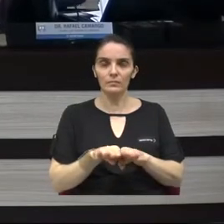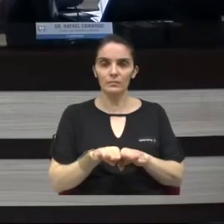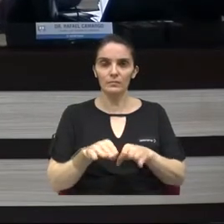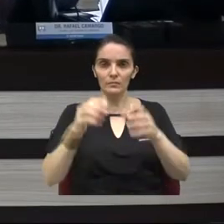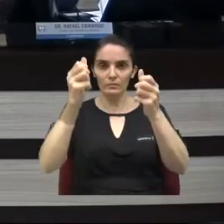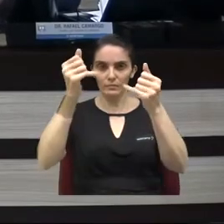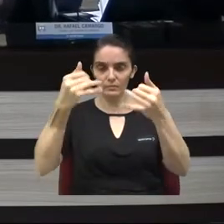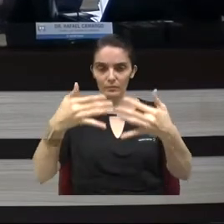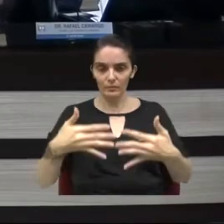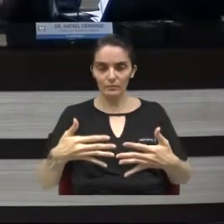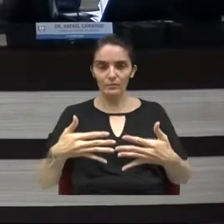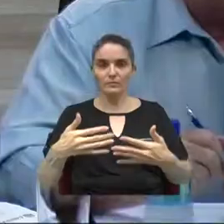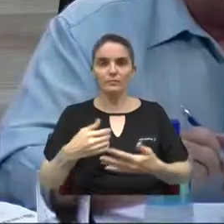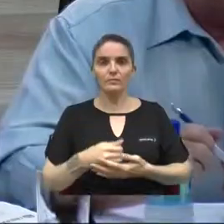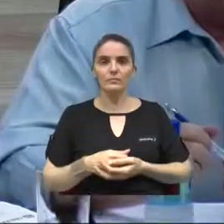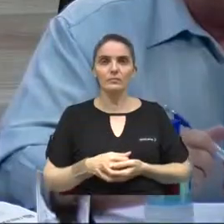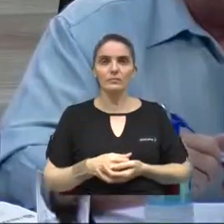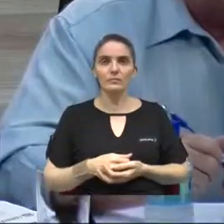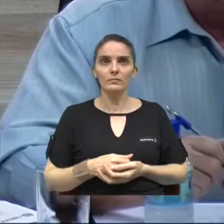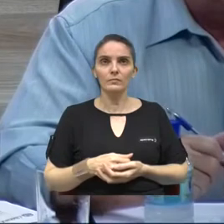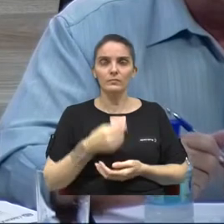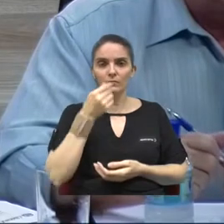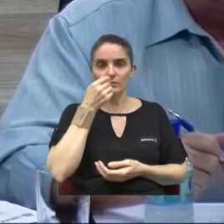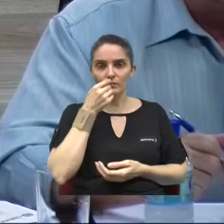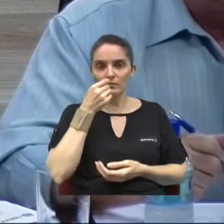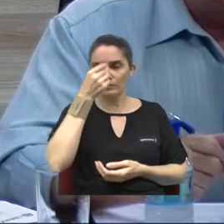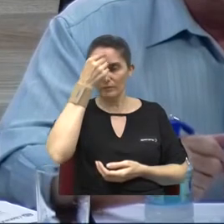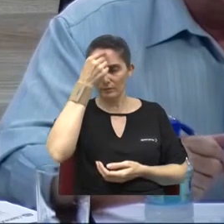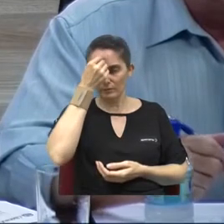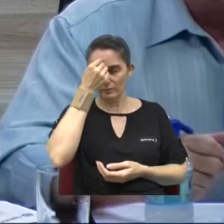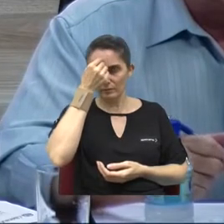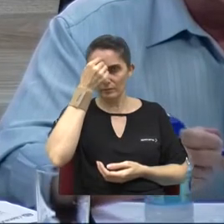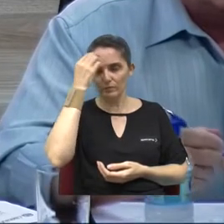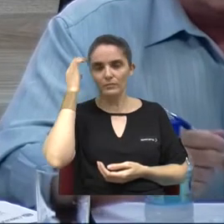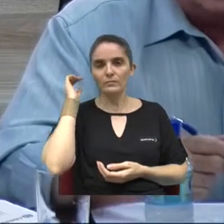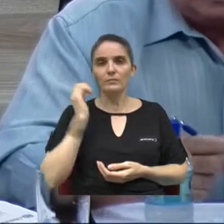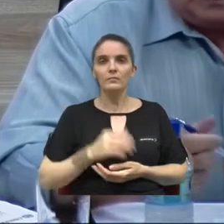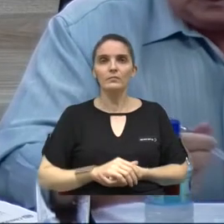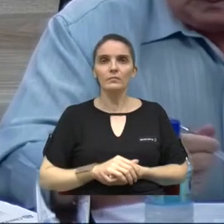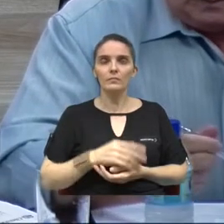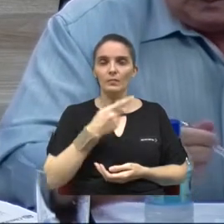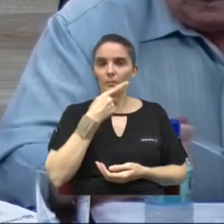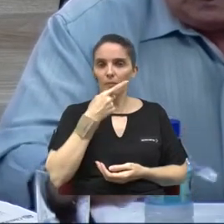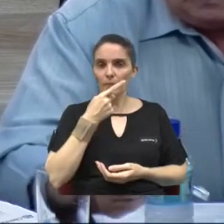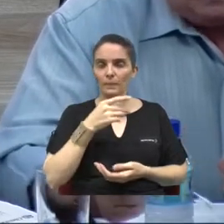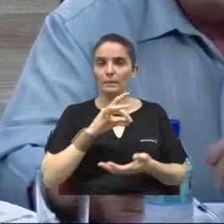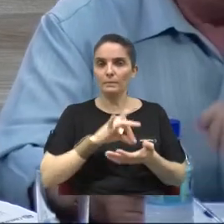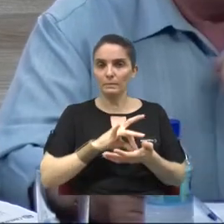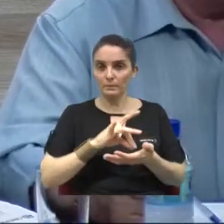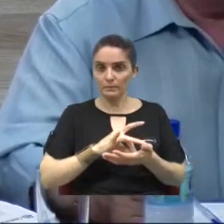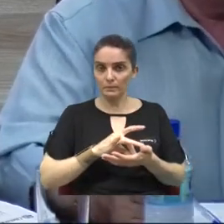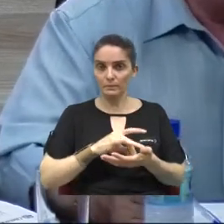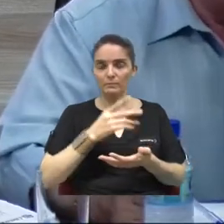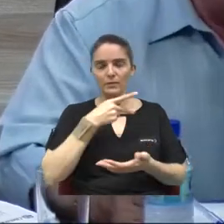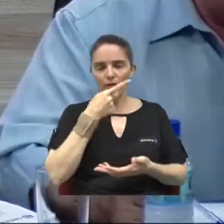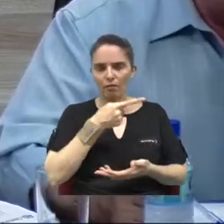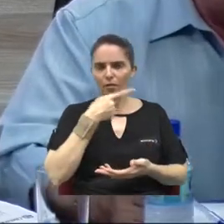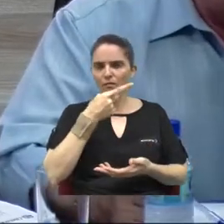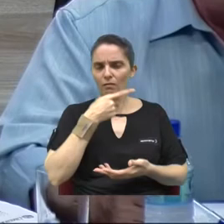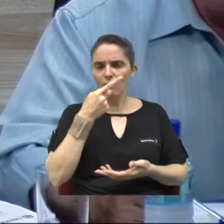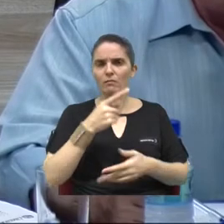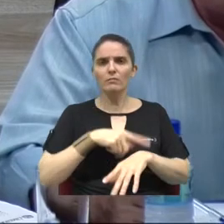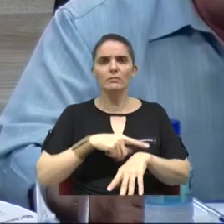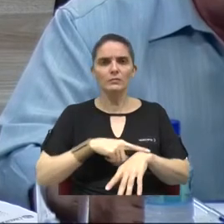grande explanação do vereador Estevo e do vereador Rafael, que realmente o quanto ficaríamos aqui bem mais tempo